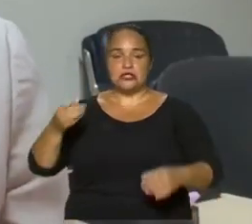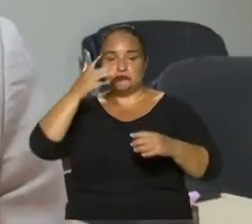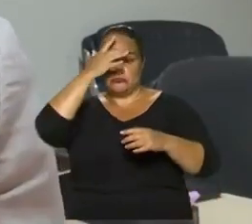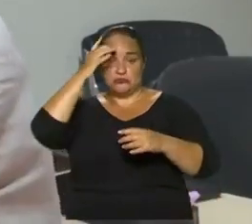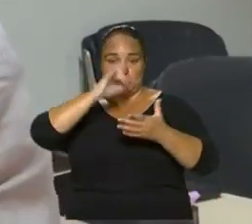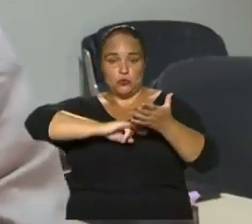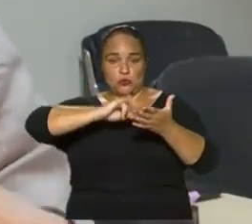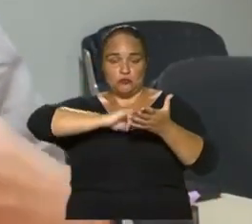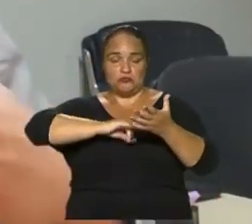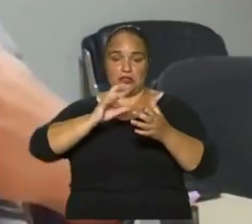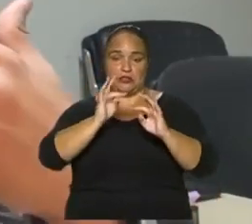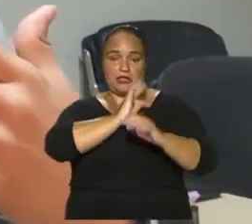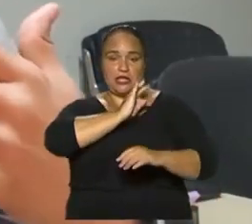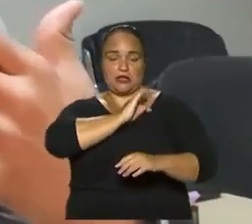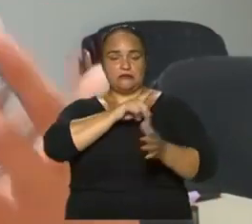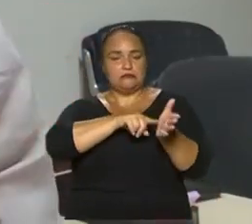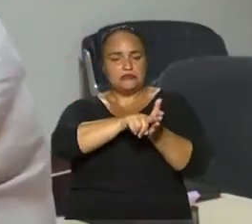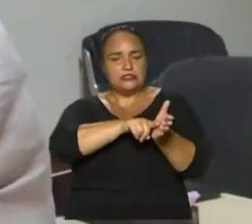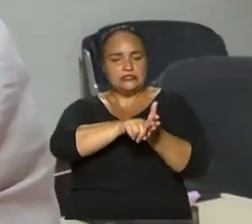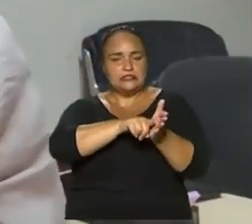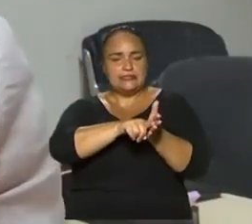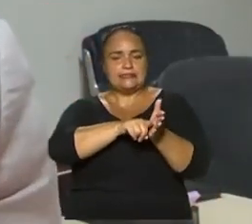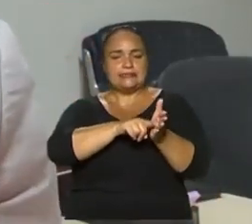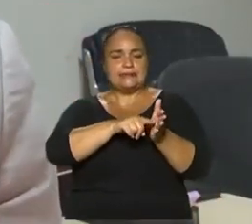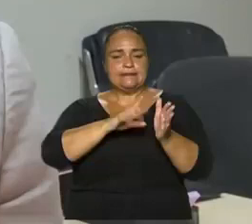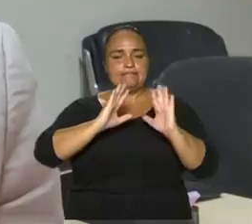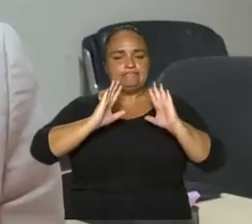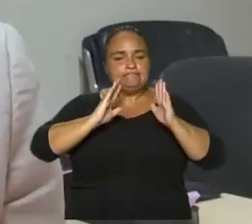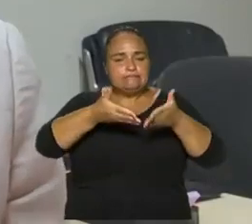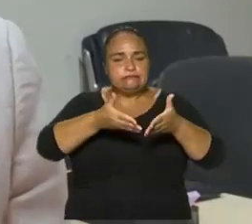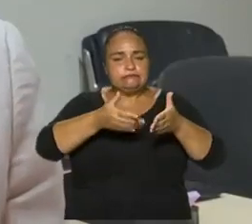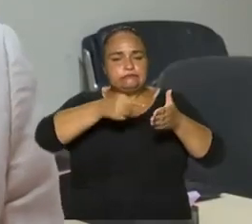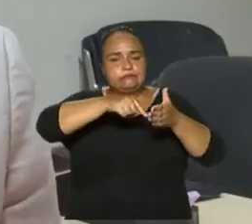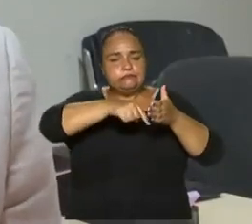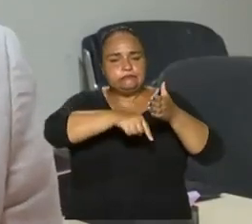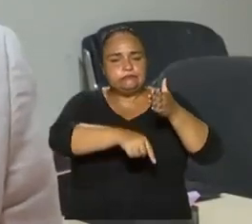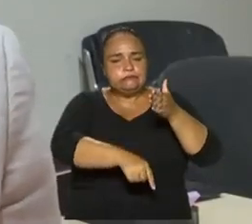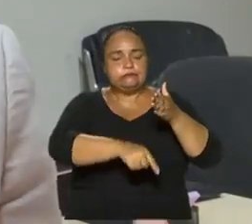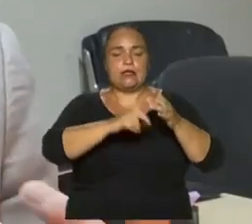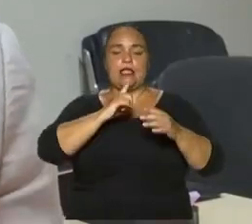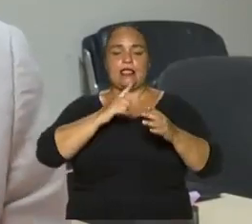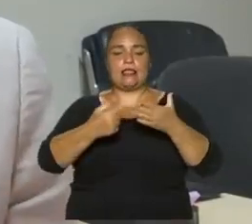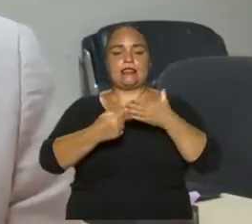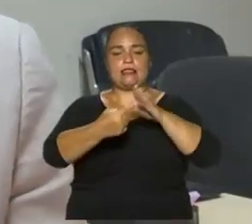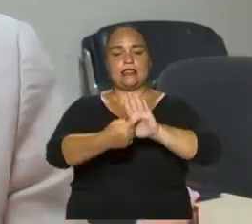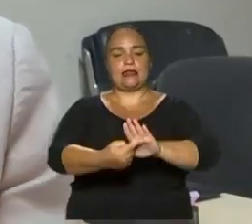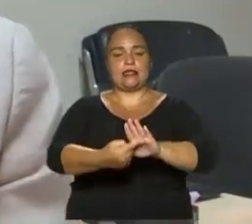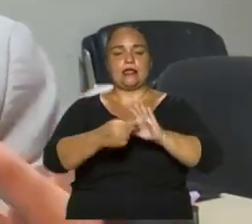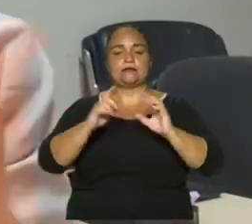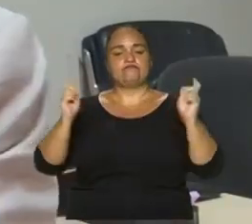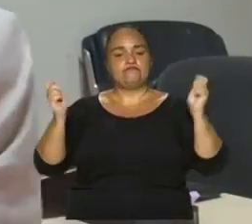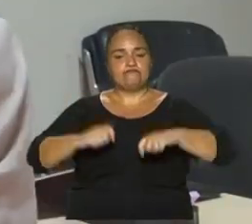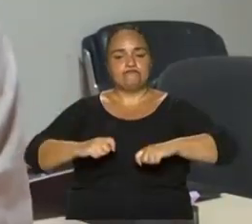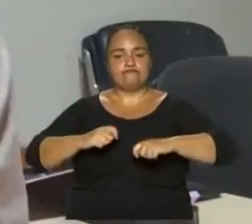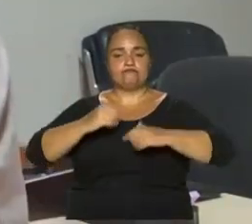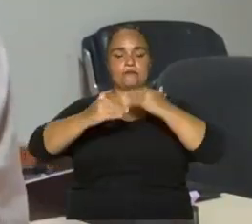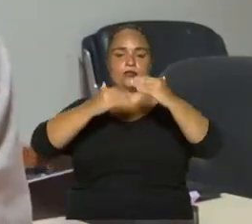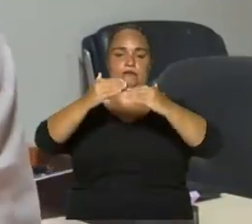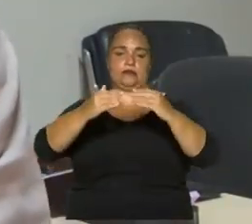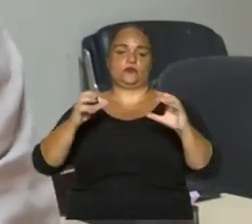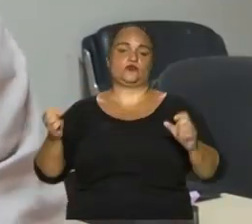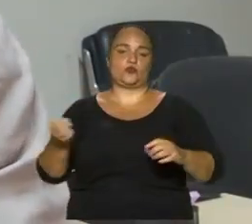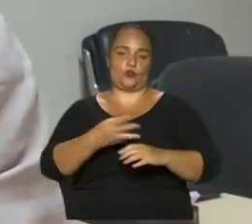técnicos, que são pesquisas ainda mais elaboradas e que trazem a possibilidade de aplicação de